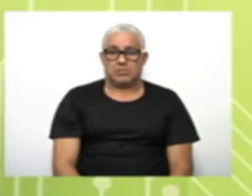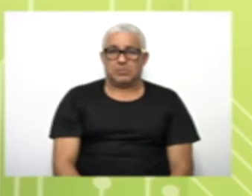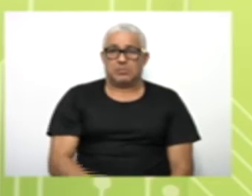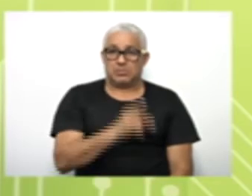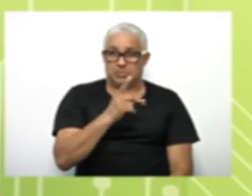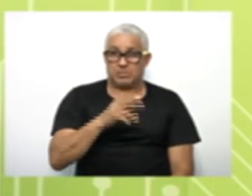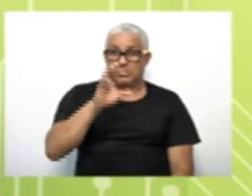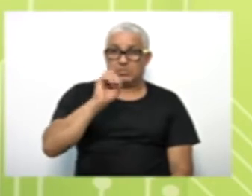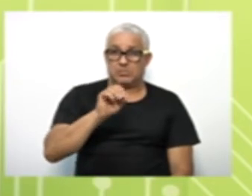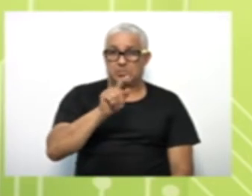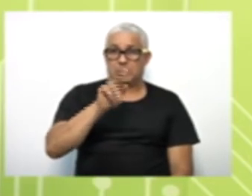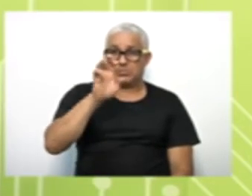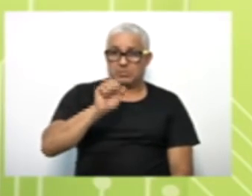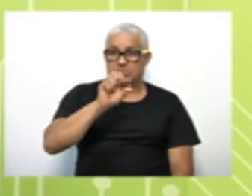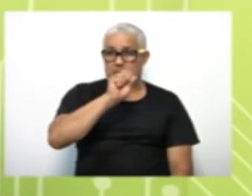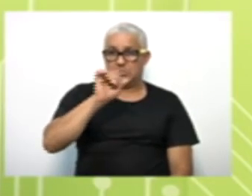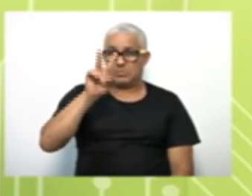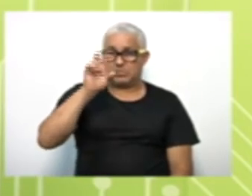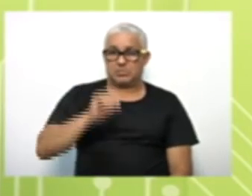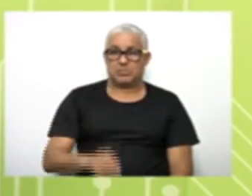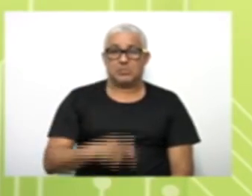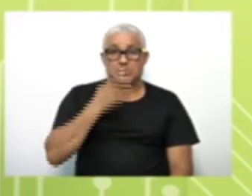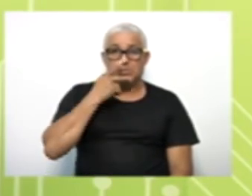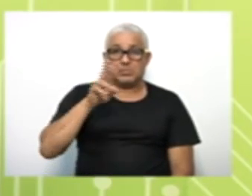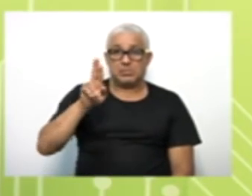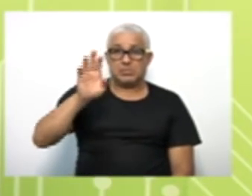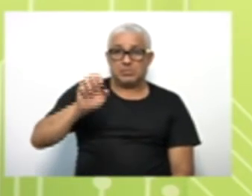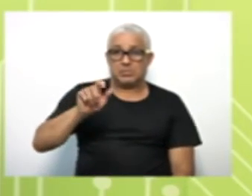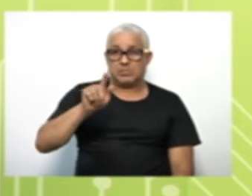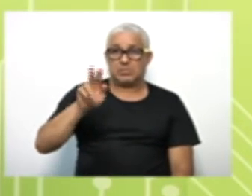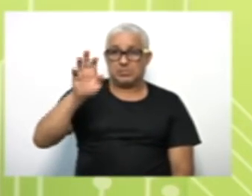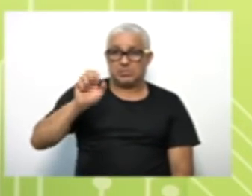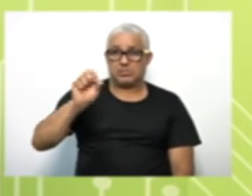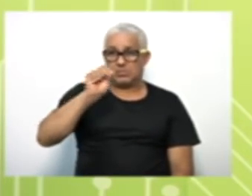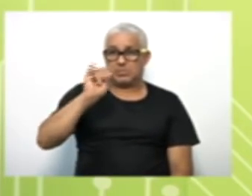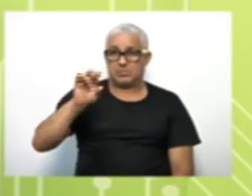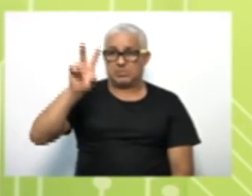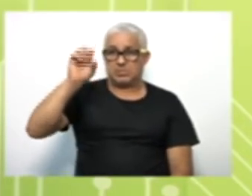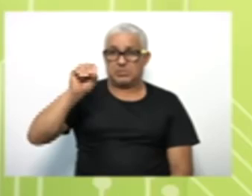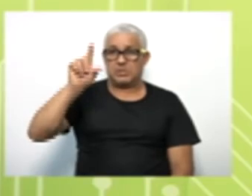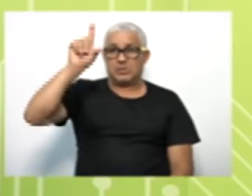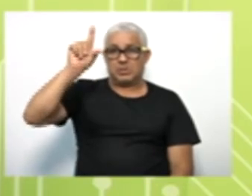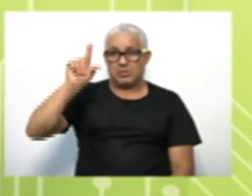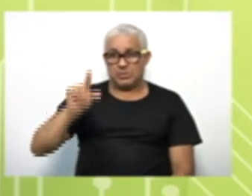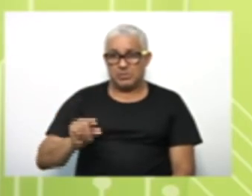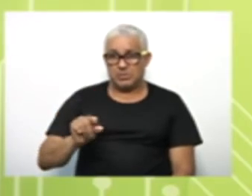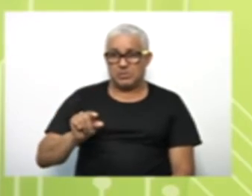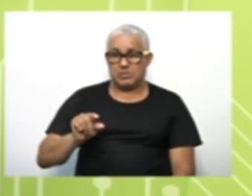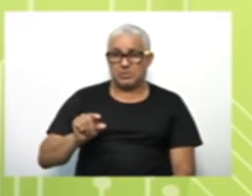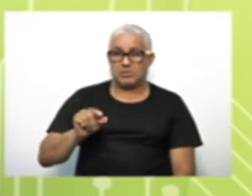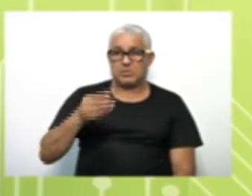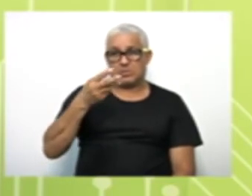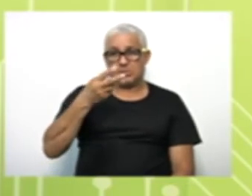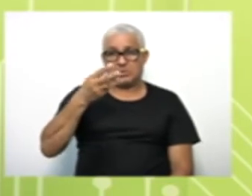Progressivo. Quando eu falo regressivo, eu estou falando um regresso. Ele cai numa alíquota de 35, vai para